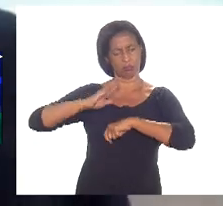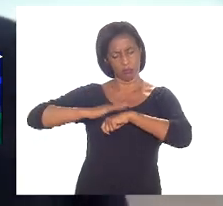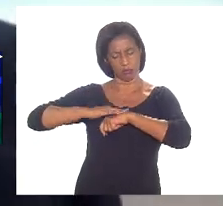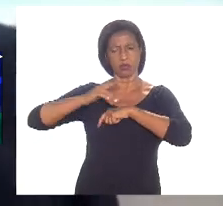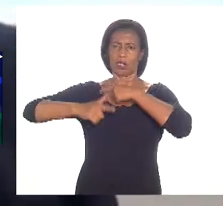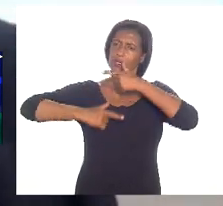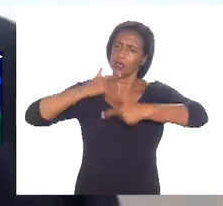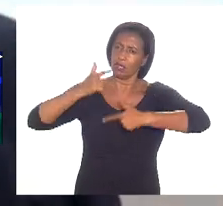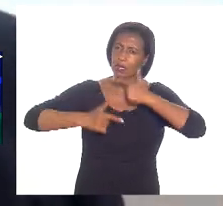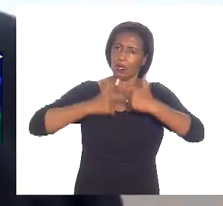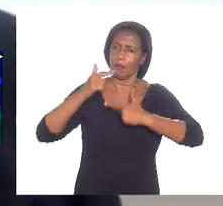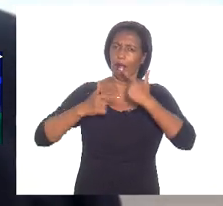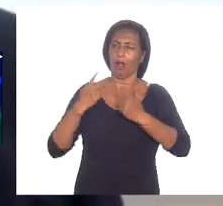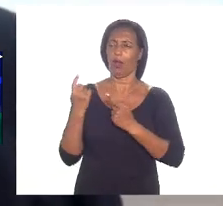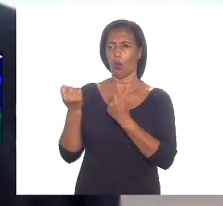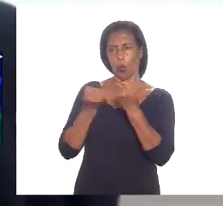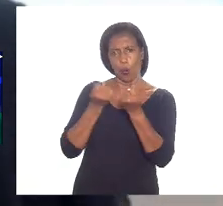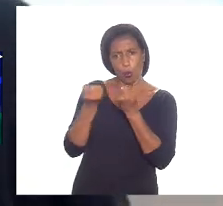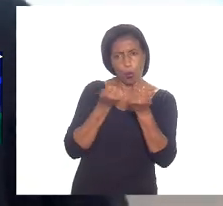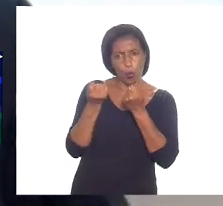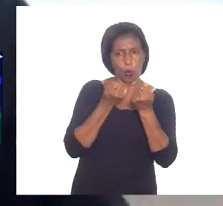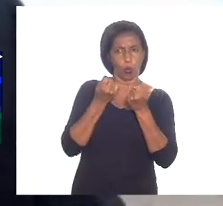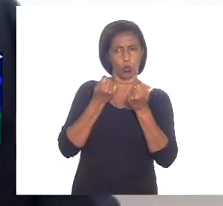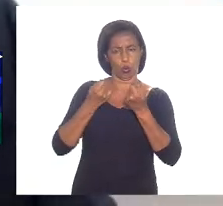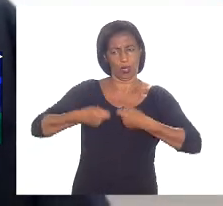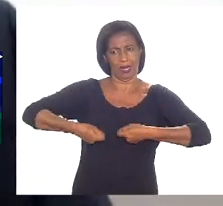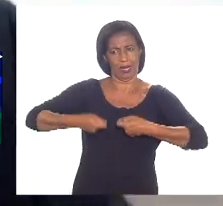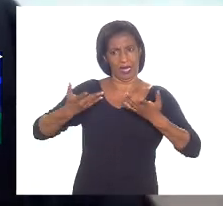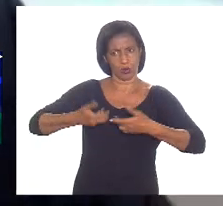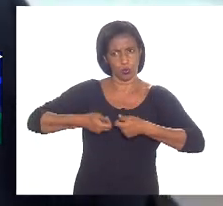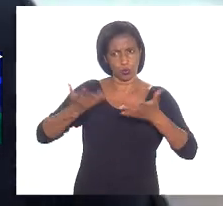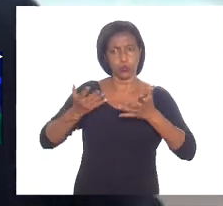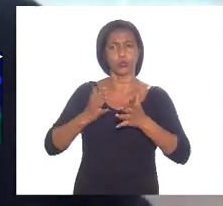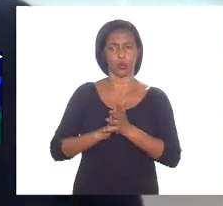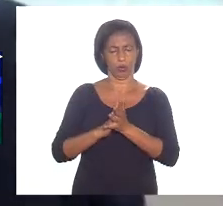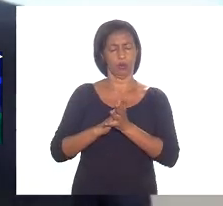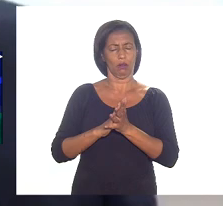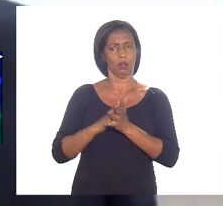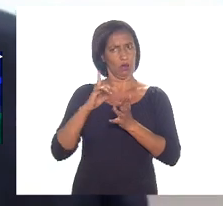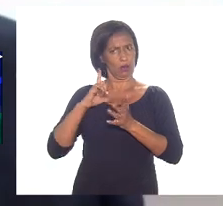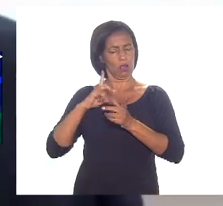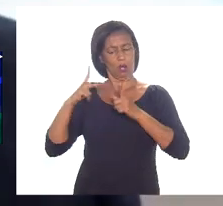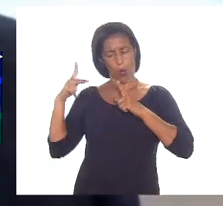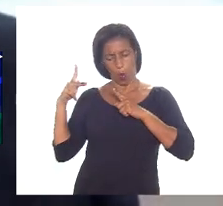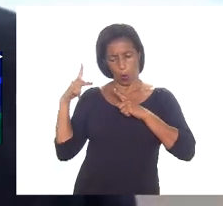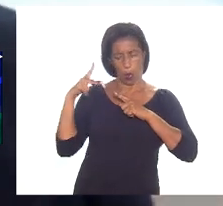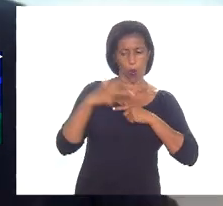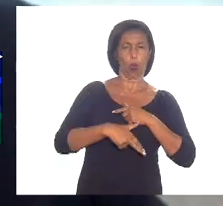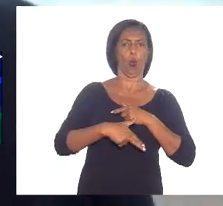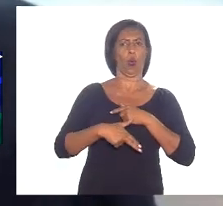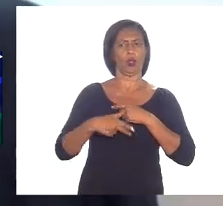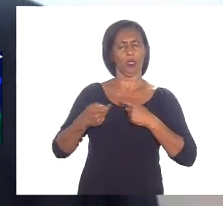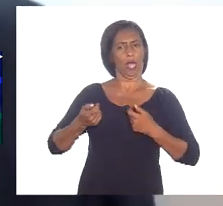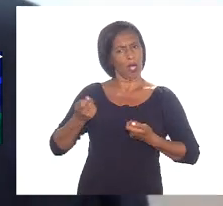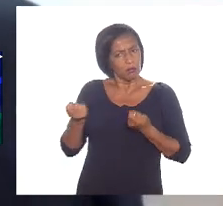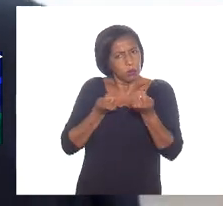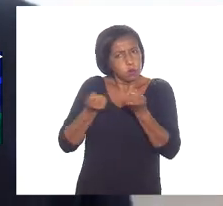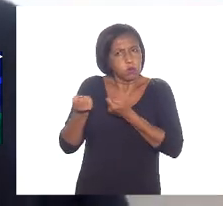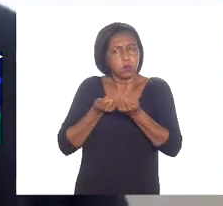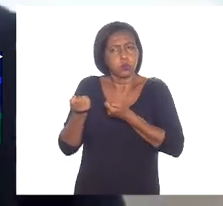excelência' Presidente no controle de gastos e Assembleia tem cumprido o seu papel de cortar na própria carne de